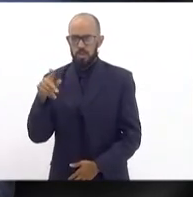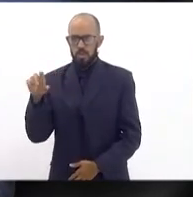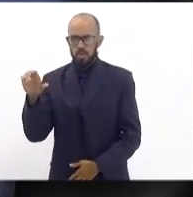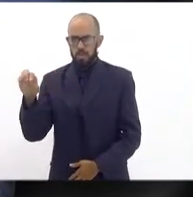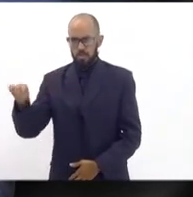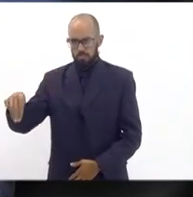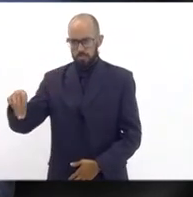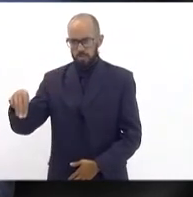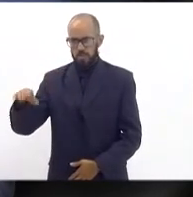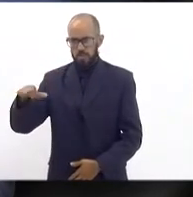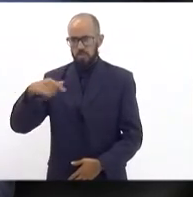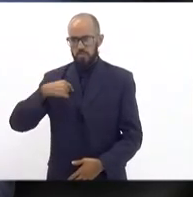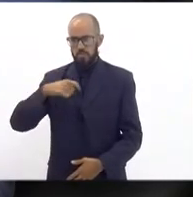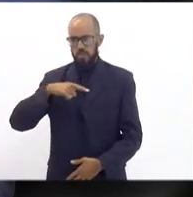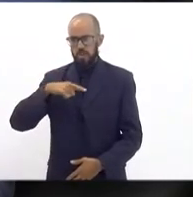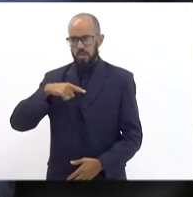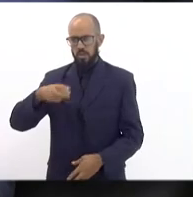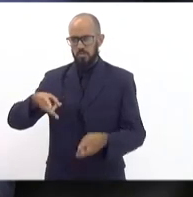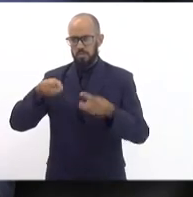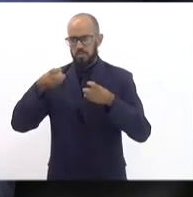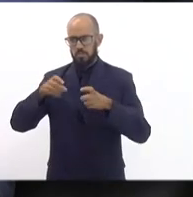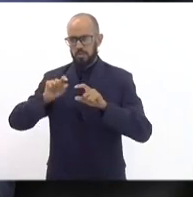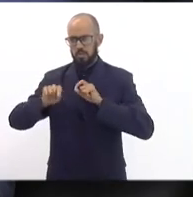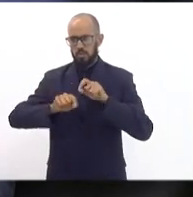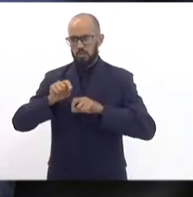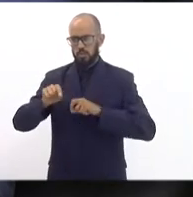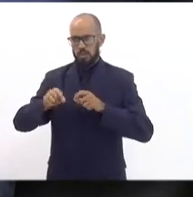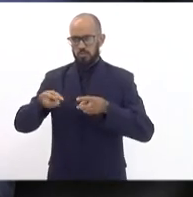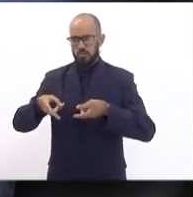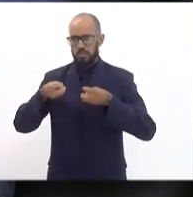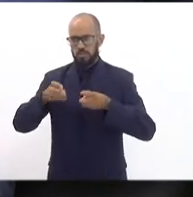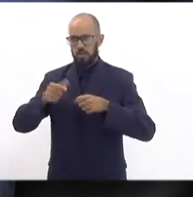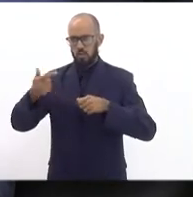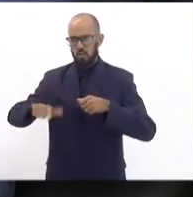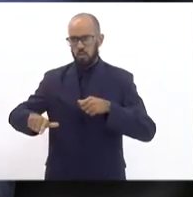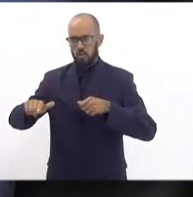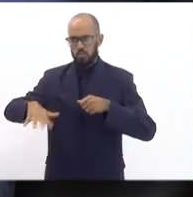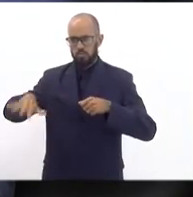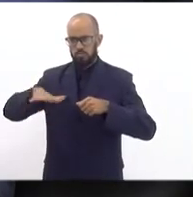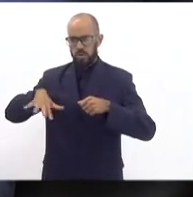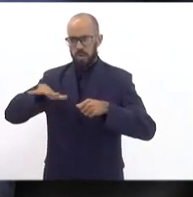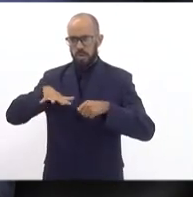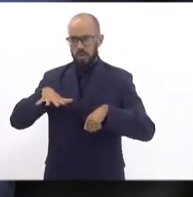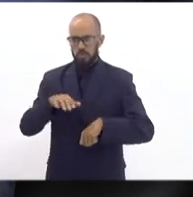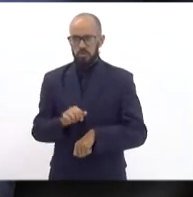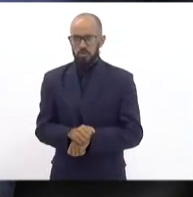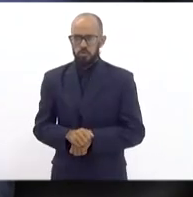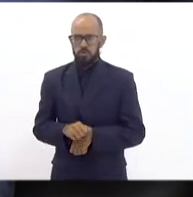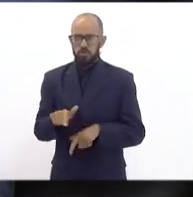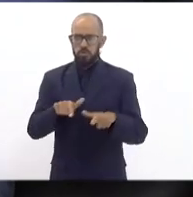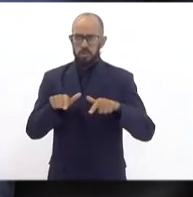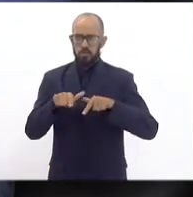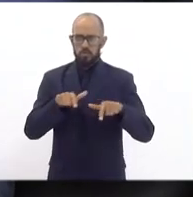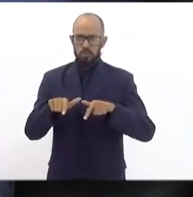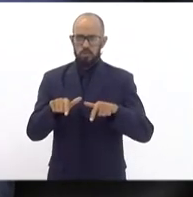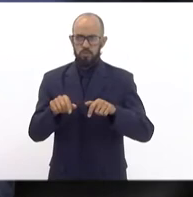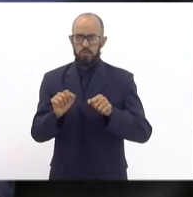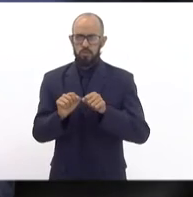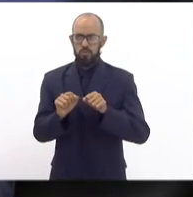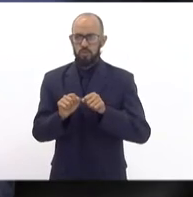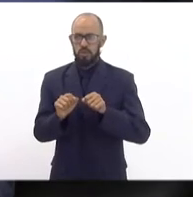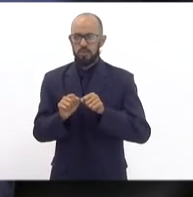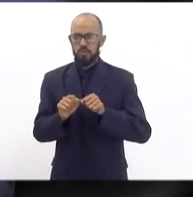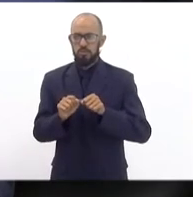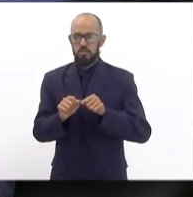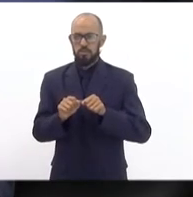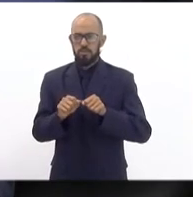E me chama a atenção, inclusive, assim, vendo outros mercados, digamos assim, serviços que são prestados, como o plano